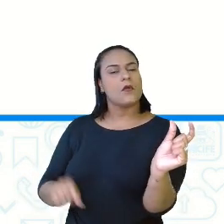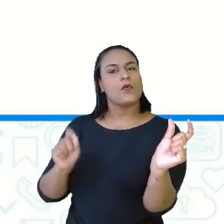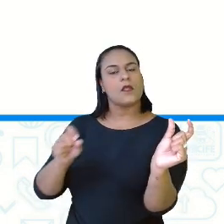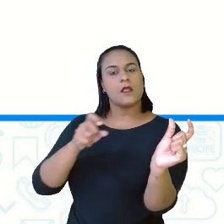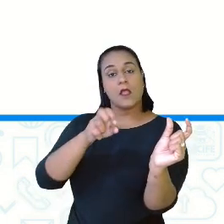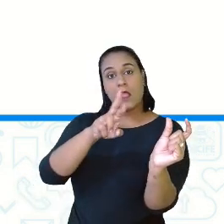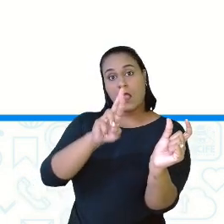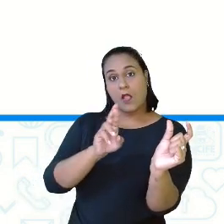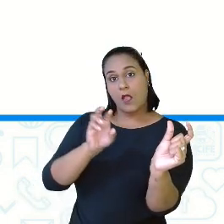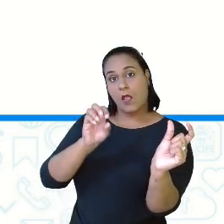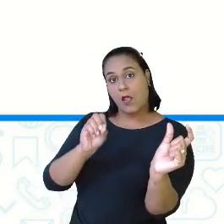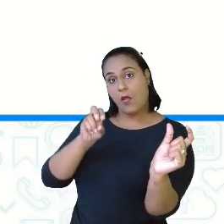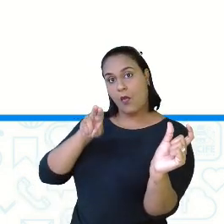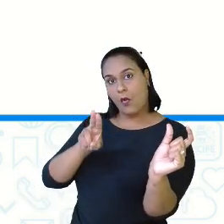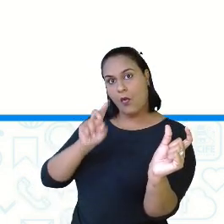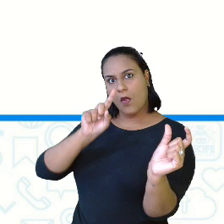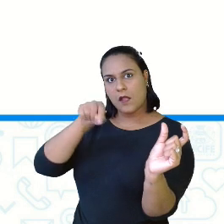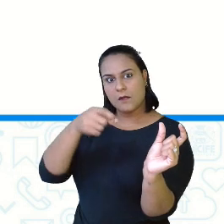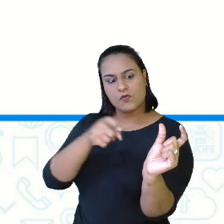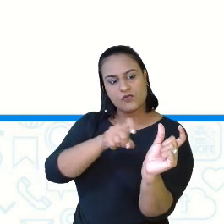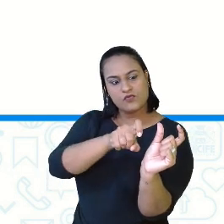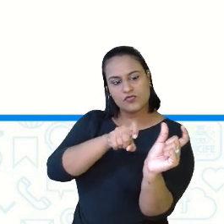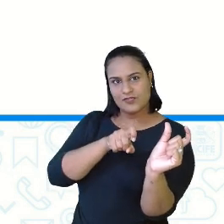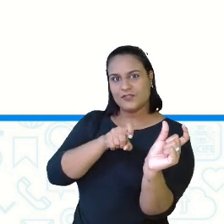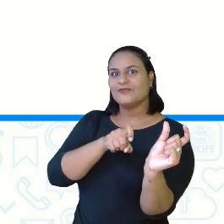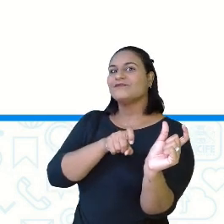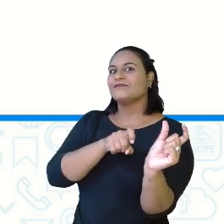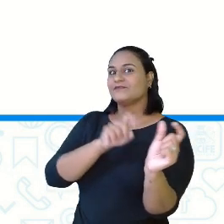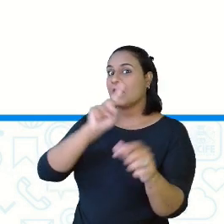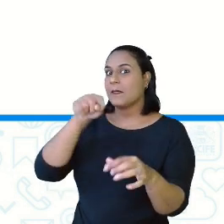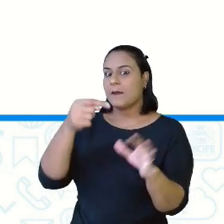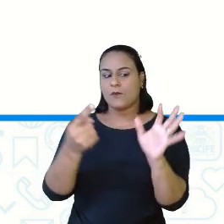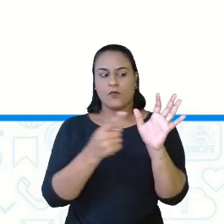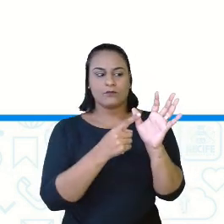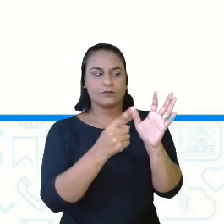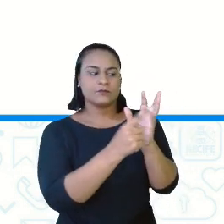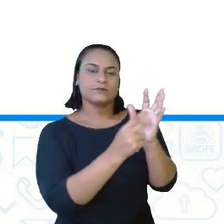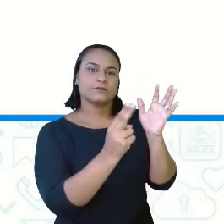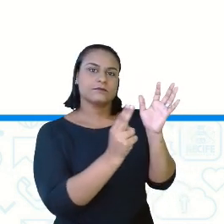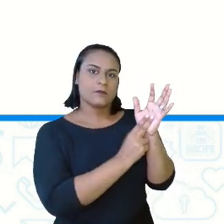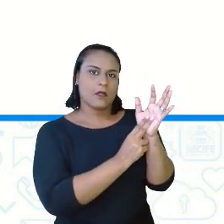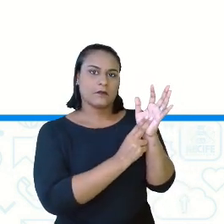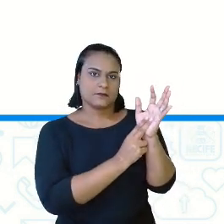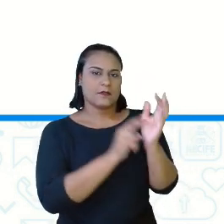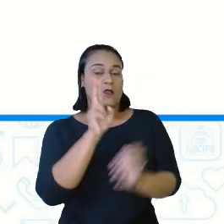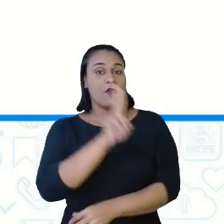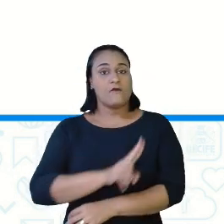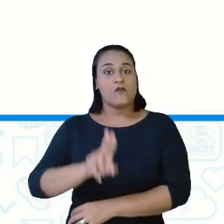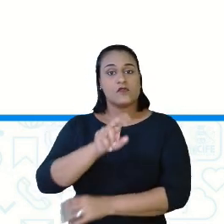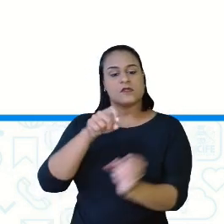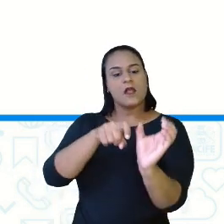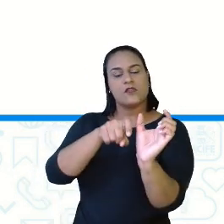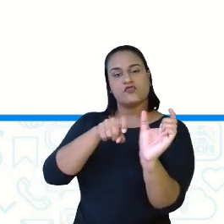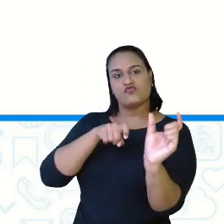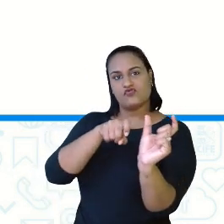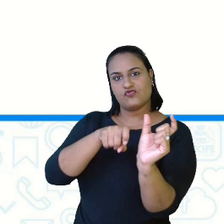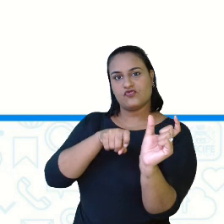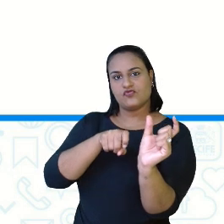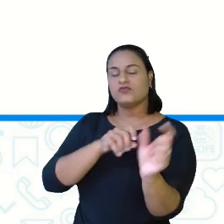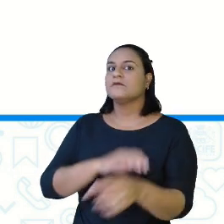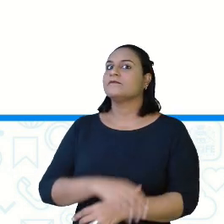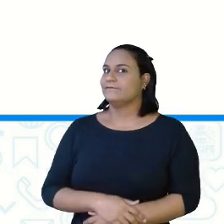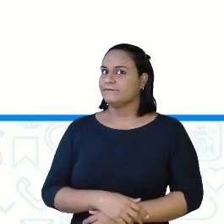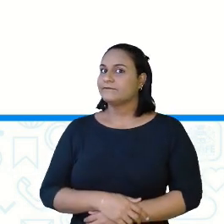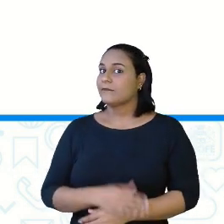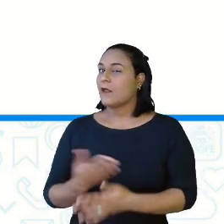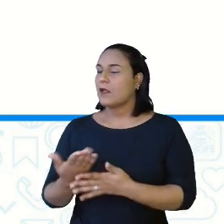E após, eu vou usar um X. Então, após ditongo, eu utilizo o X. E aí eu trouxe outros exemplos para vocês